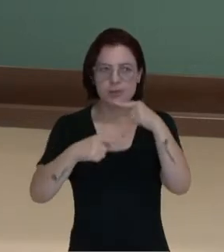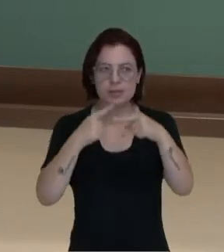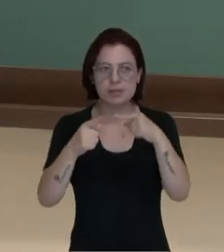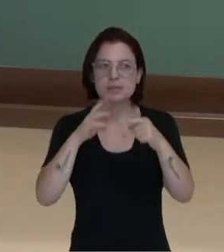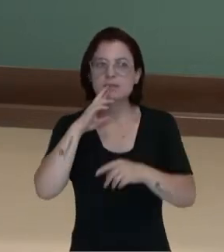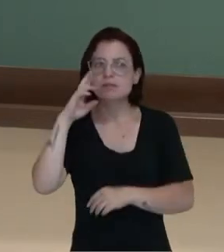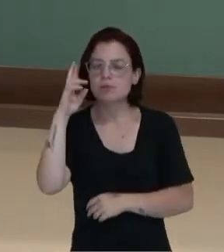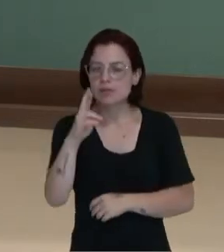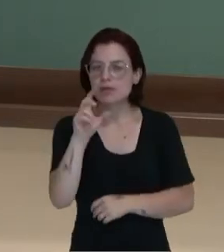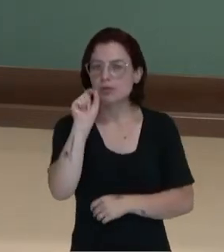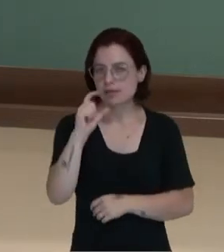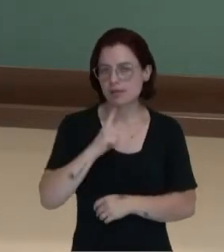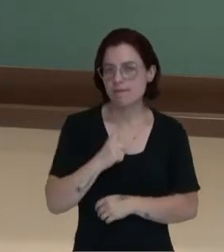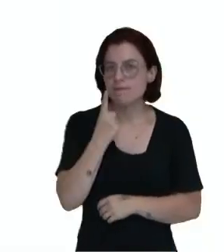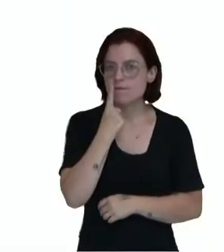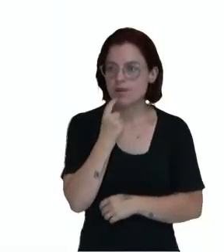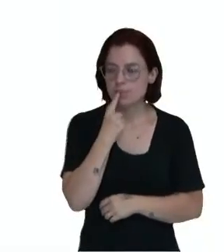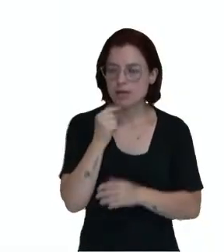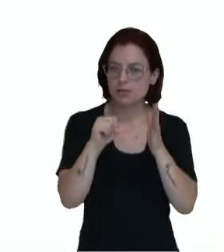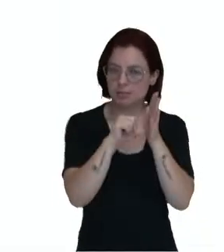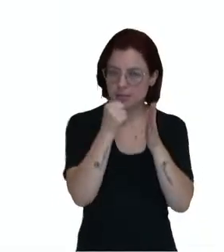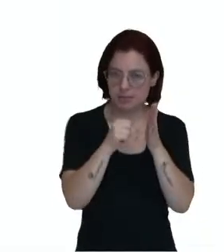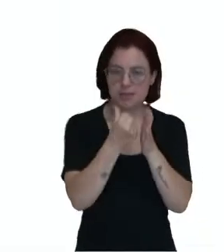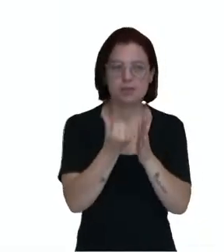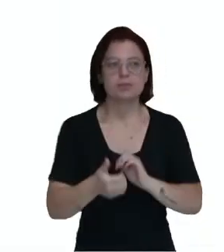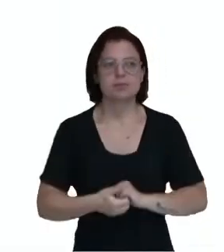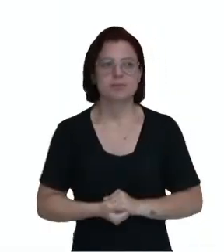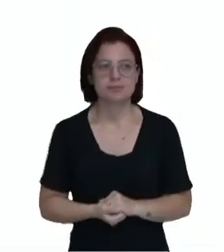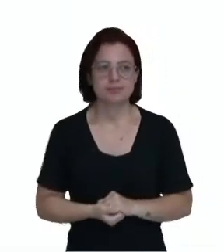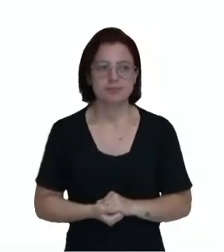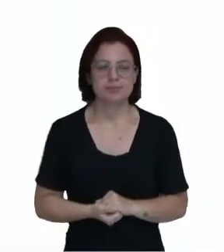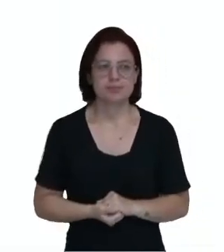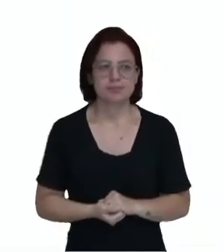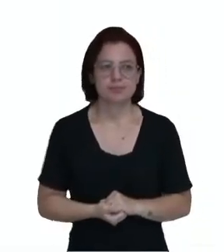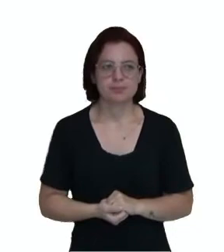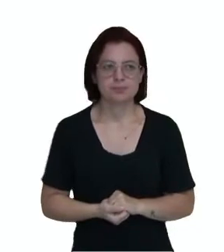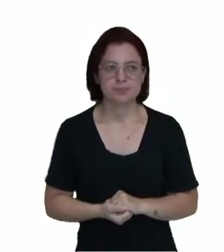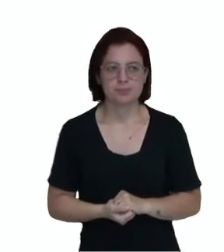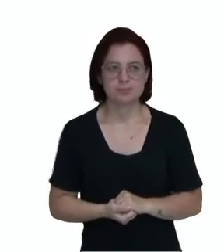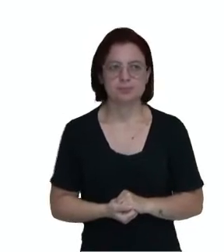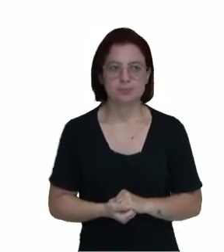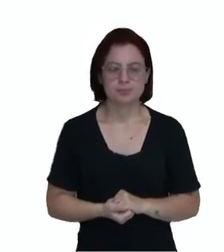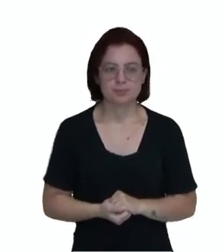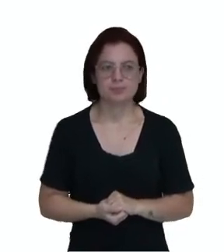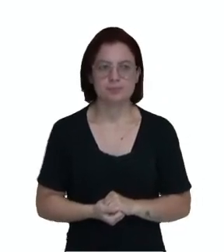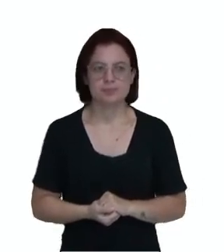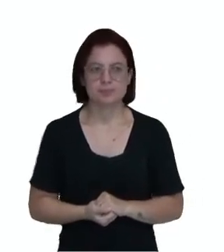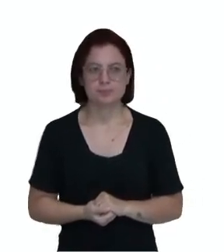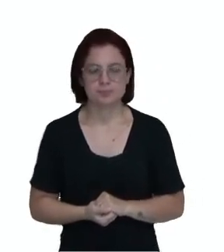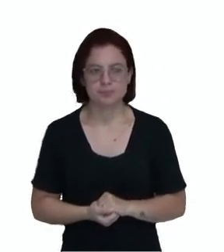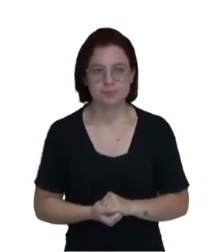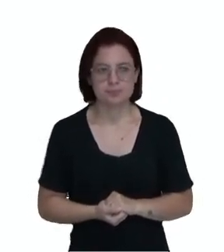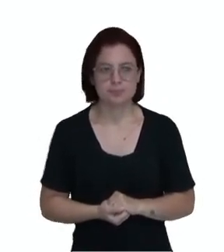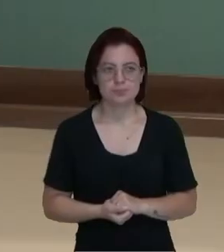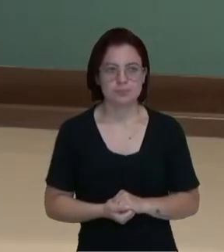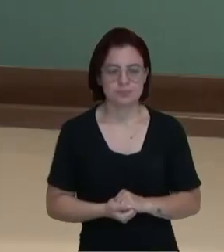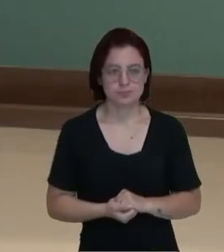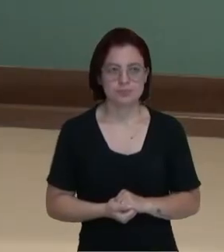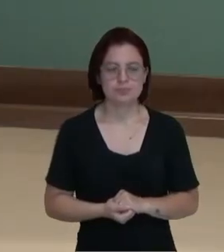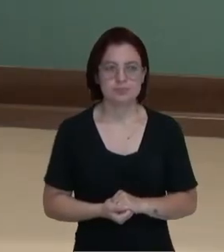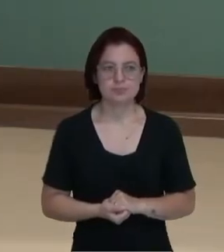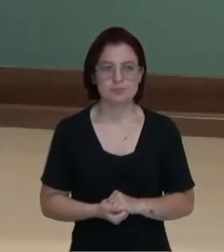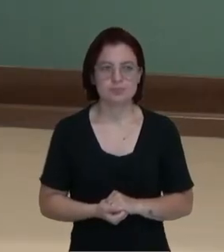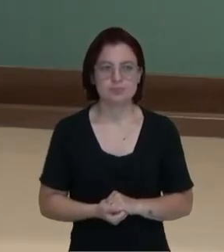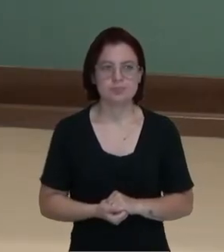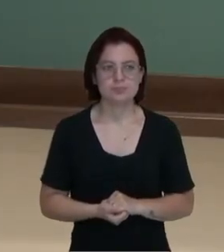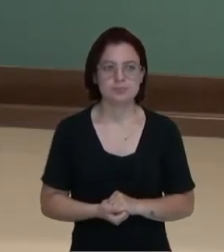chego no parênteses, eu faço a conta. 9 vezes 6 é 54, 54 menos 4 divididos por 5. Aqui é a